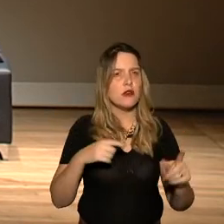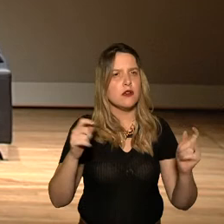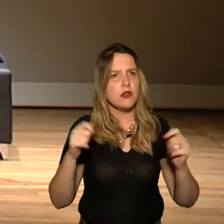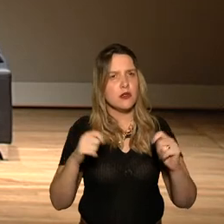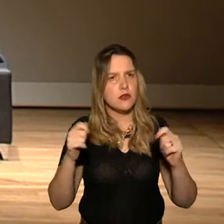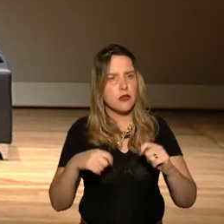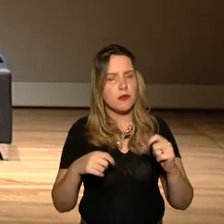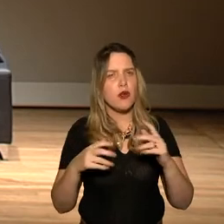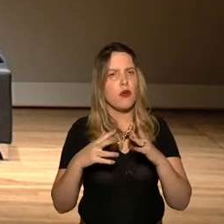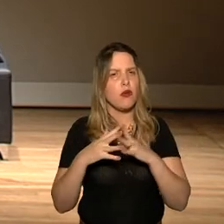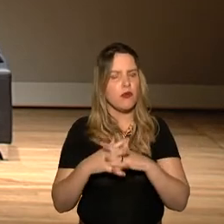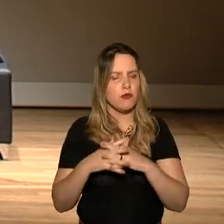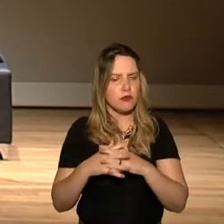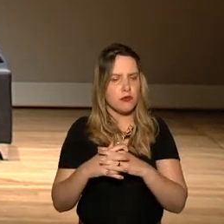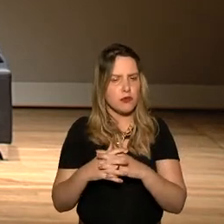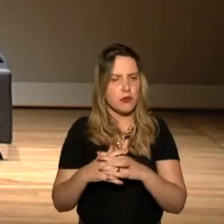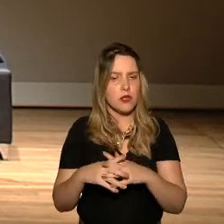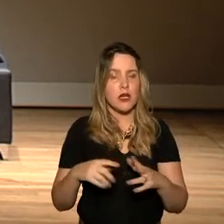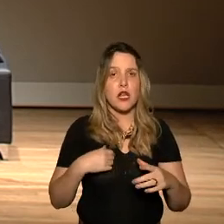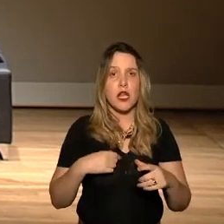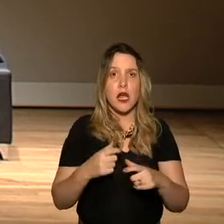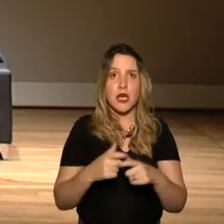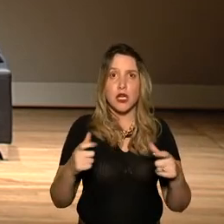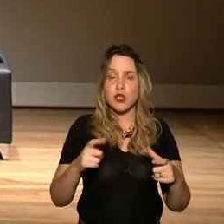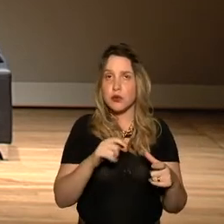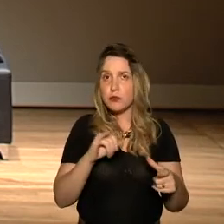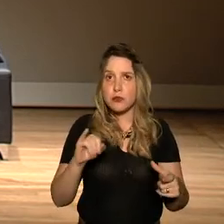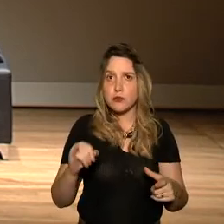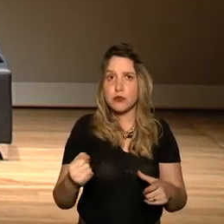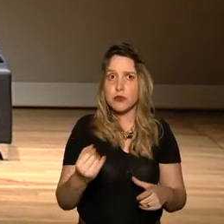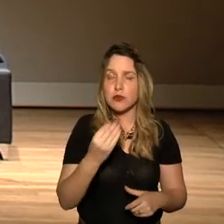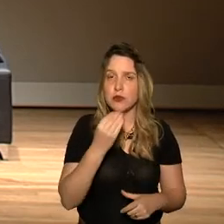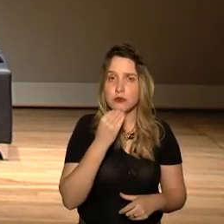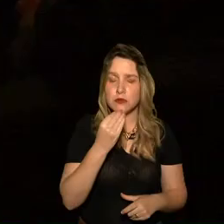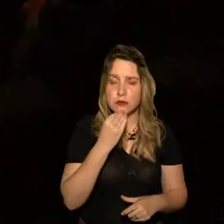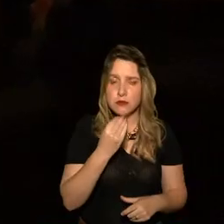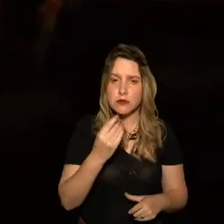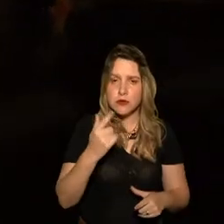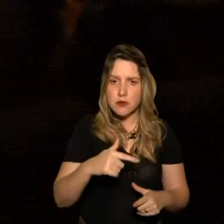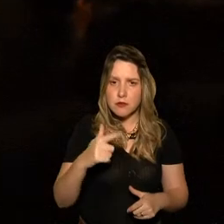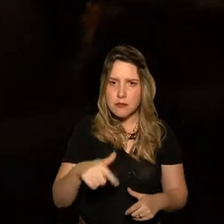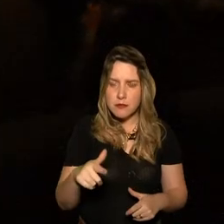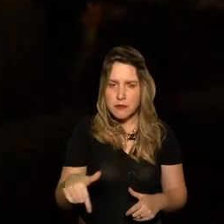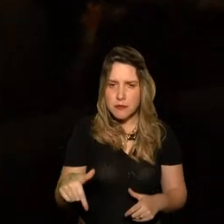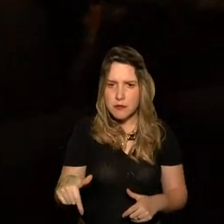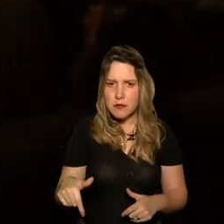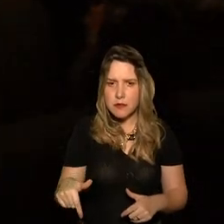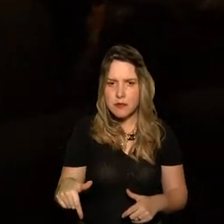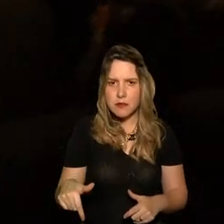confundir representatividade com Mais do Mesmo